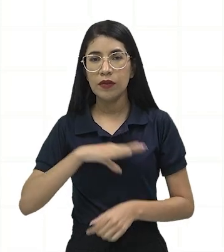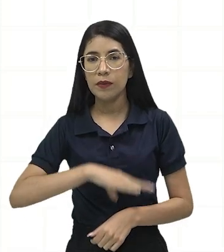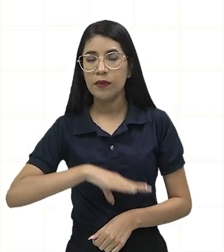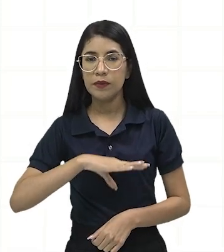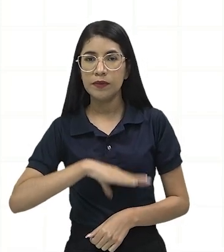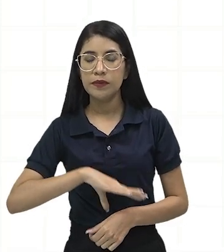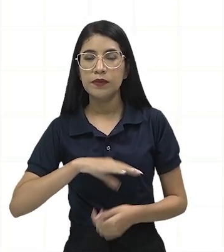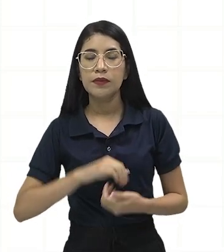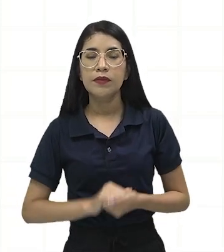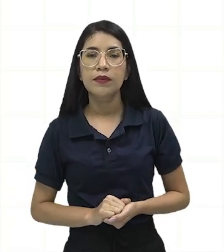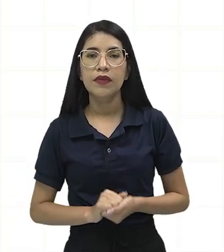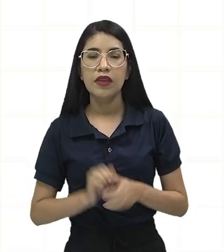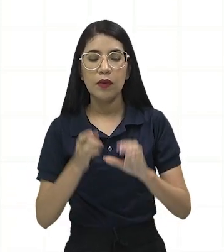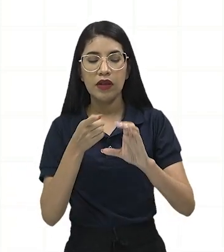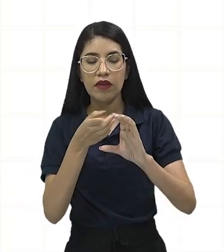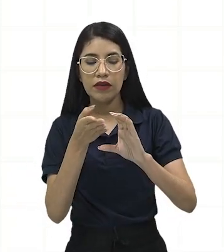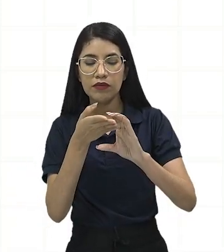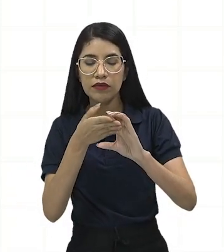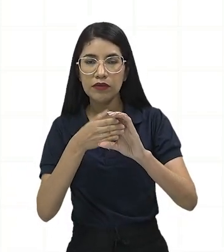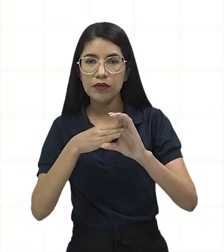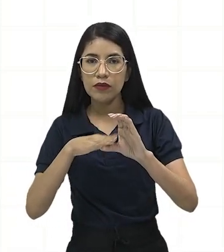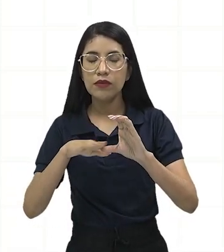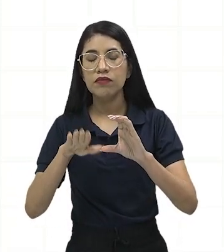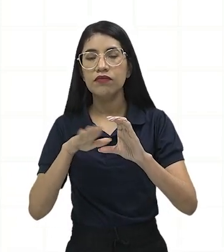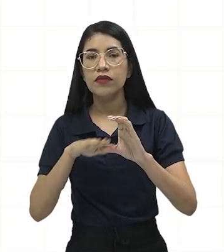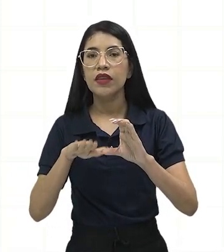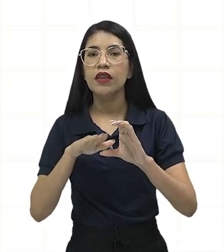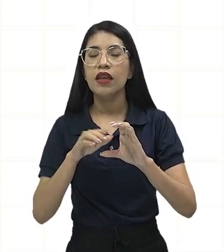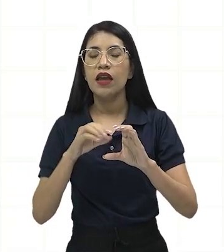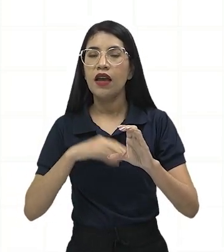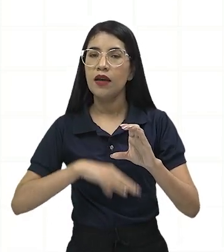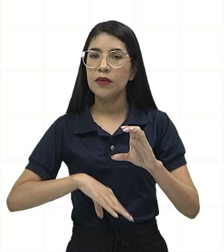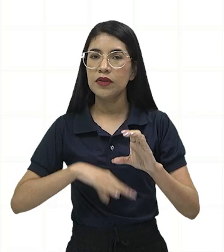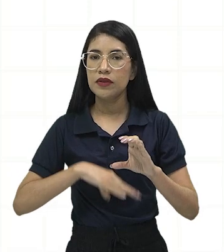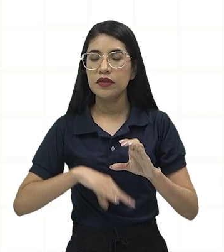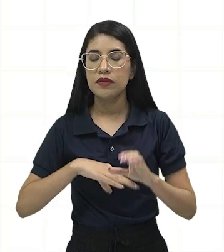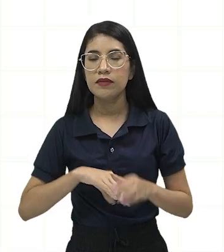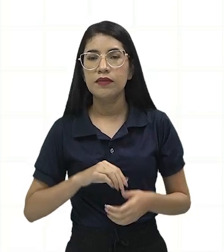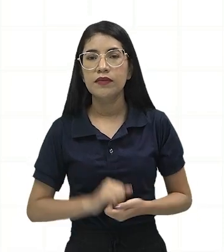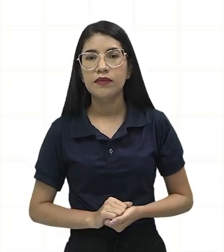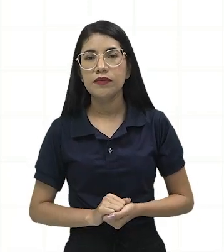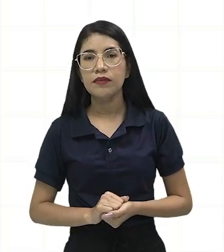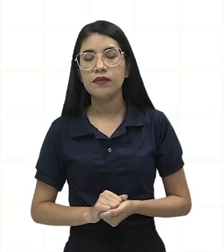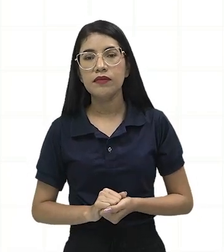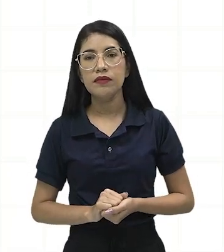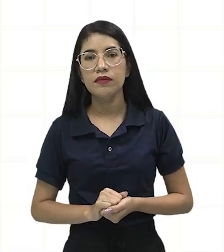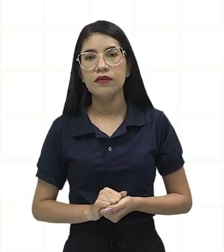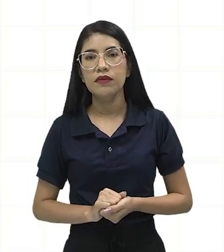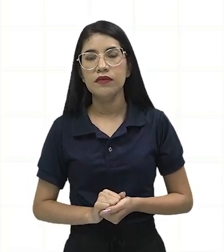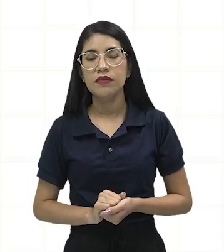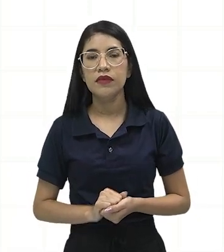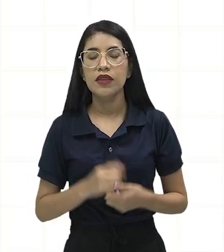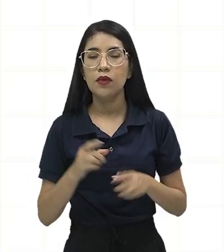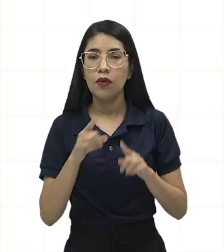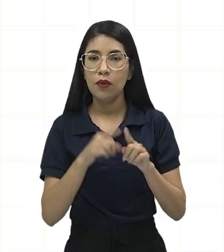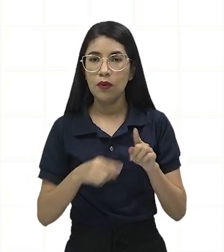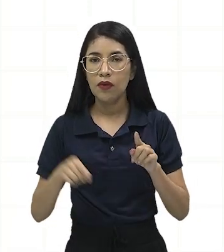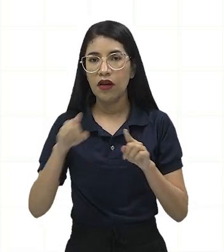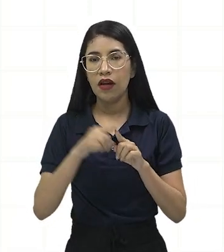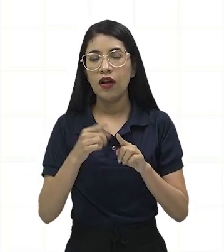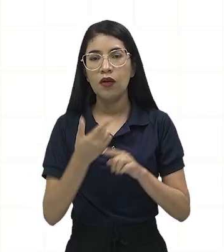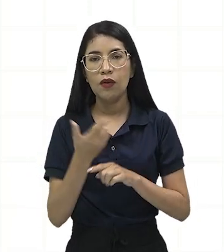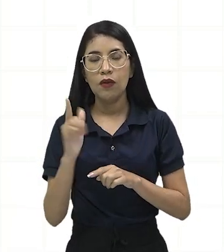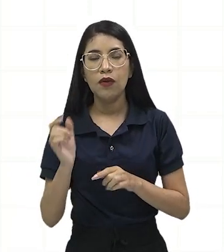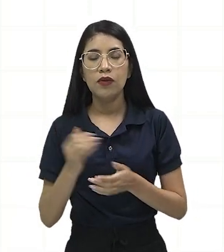útero, que é o endométrio, e aí ocorre de fato, né, a menstruação, ou seja, um novo ciclo se inicia,